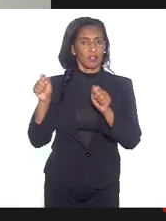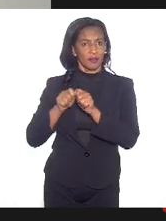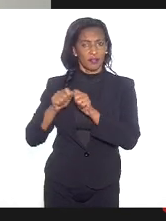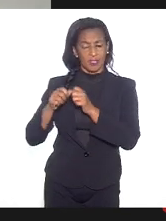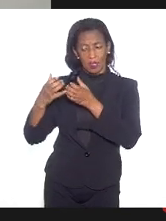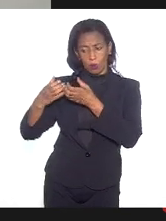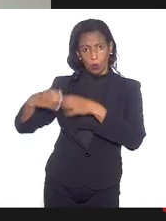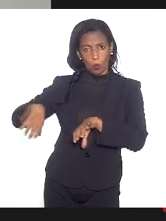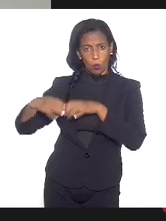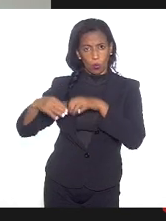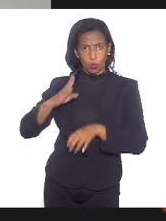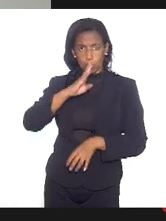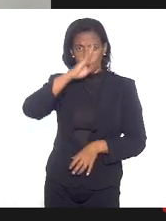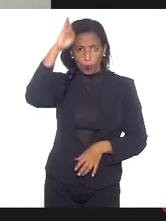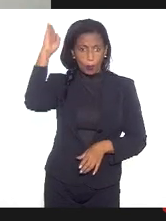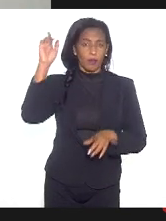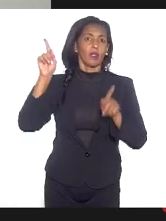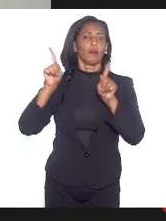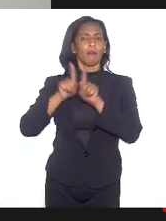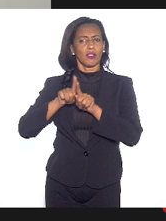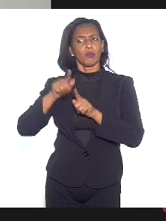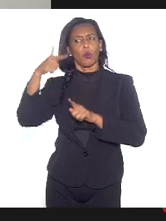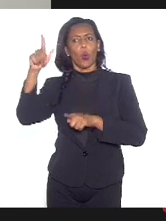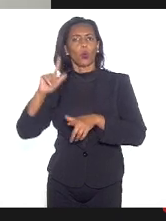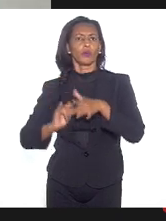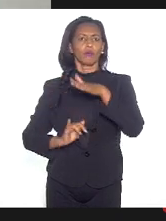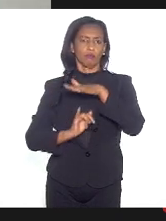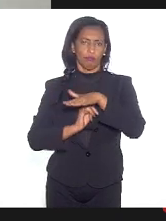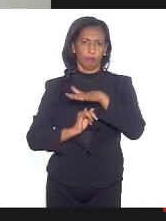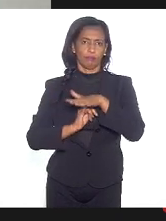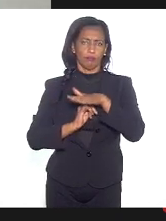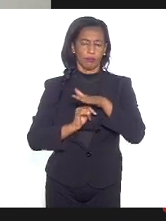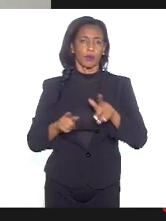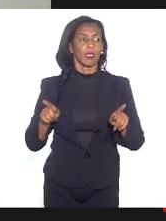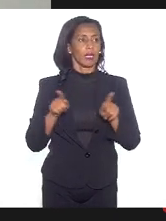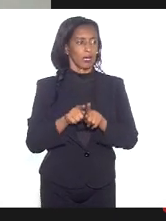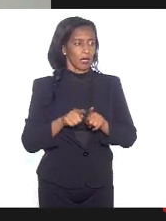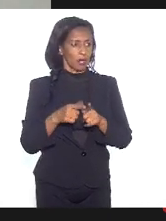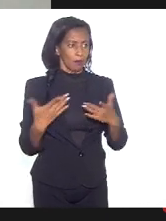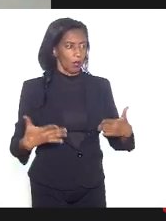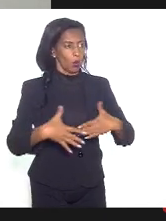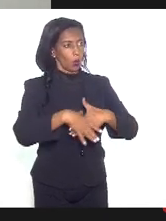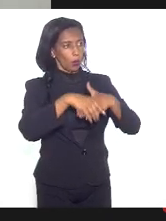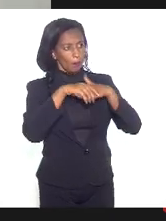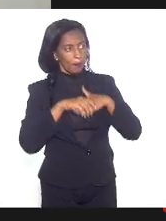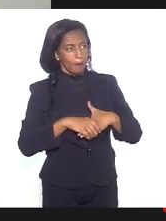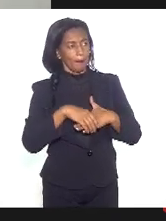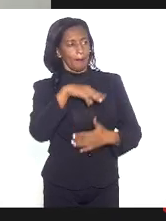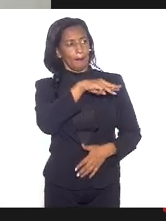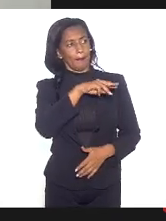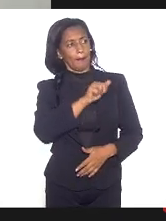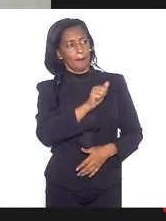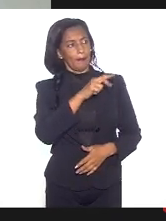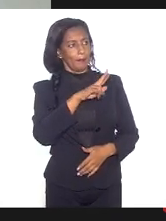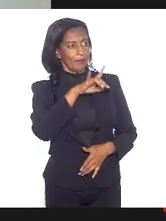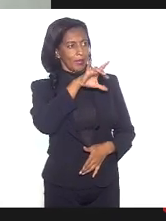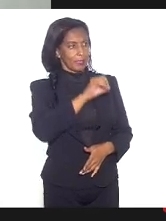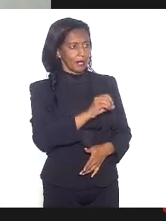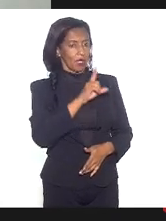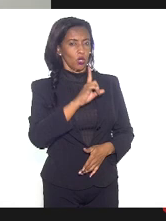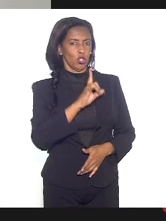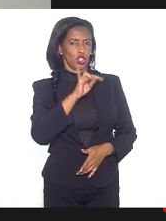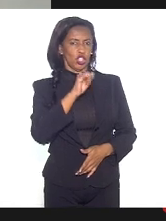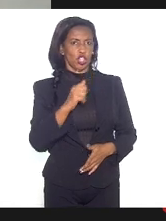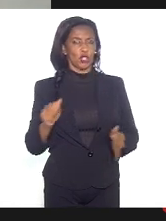concurso do Corpo de Bombeiros, mas também de outras instituições. Também cumprimento o Marcelo Dino, um grande amigo, conterrâneo